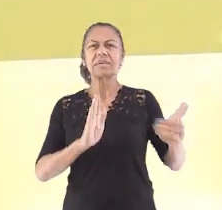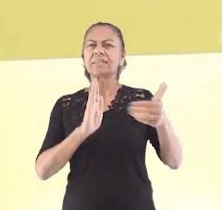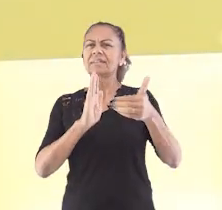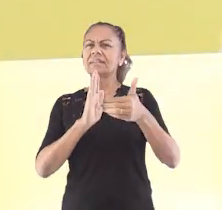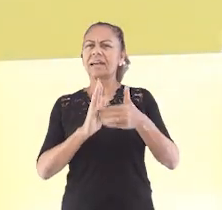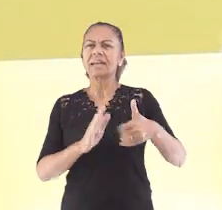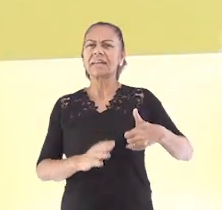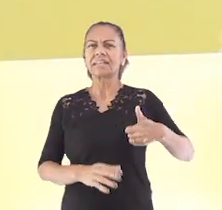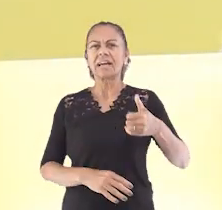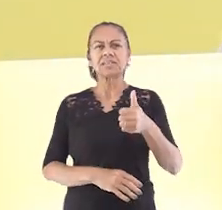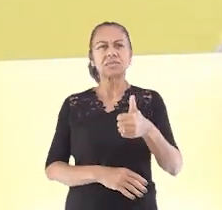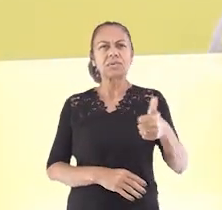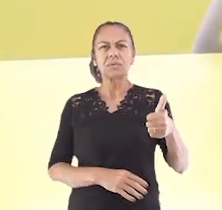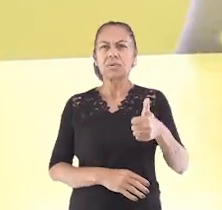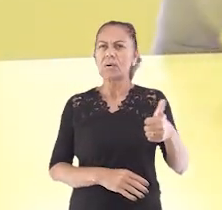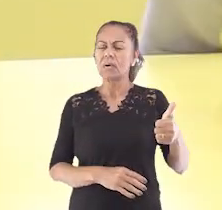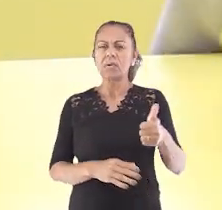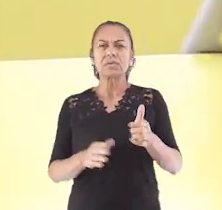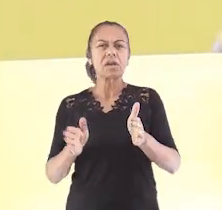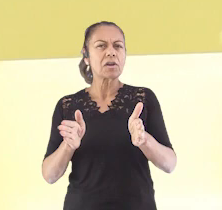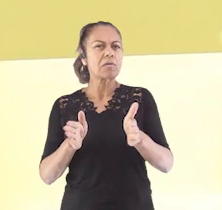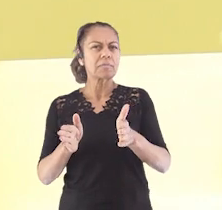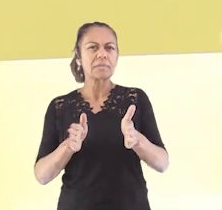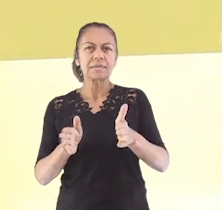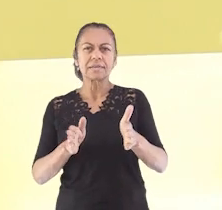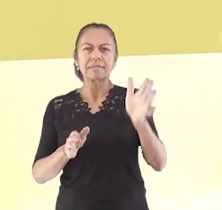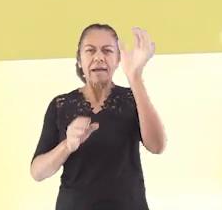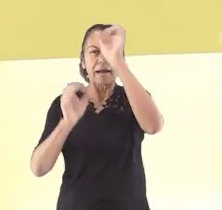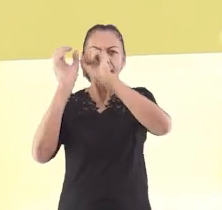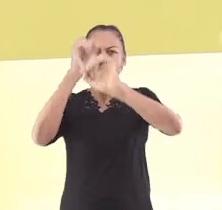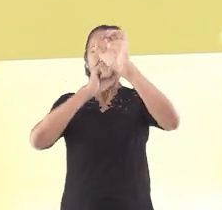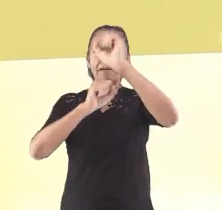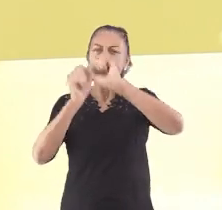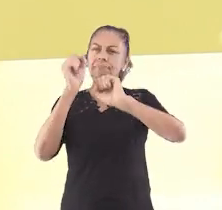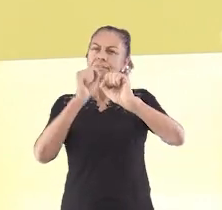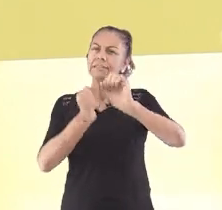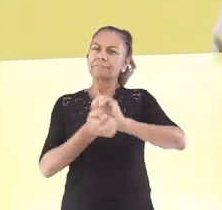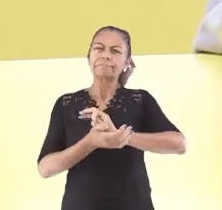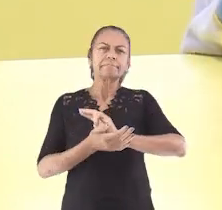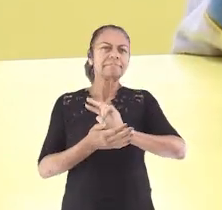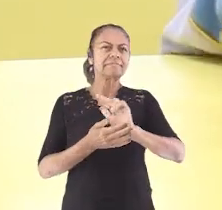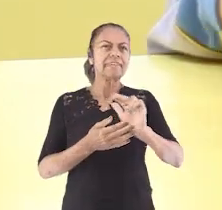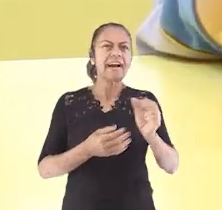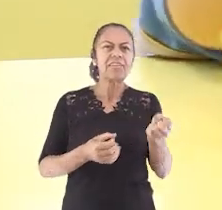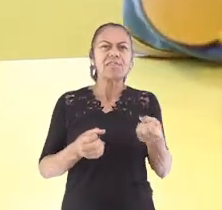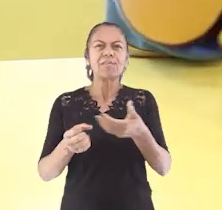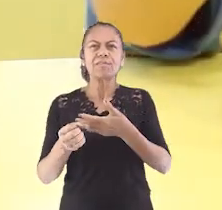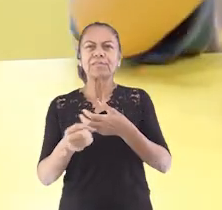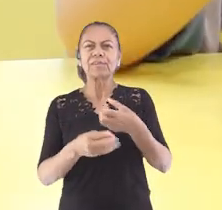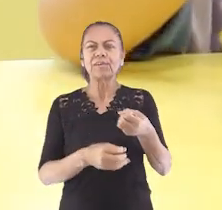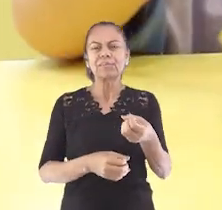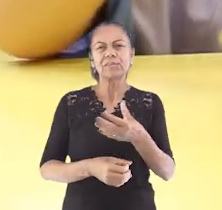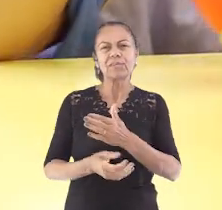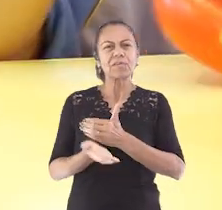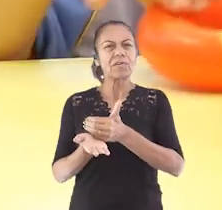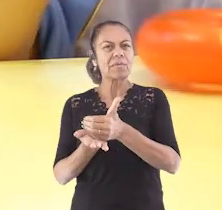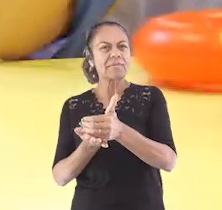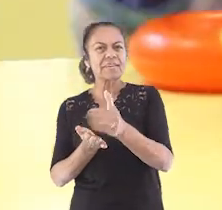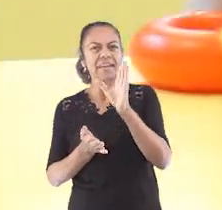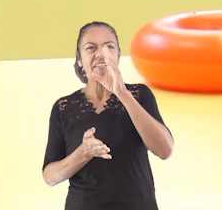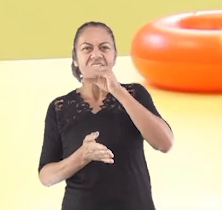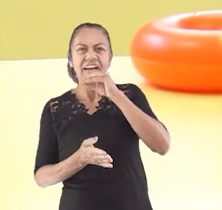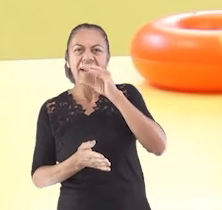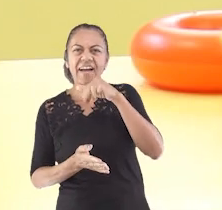do nascimento até os 11 anos de idade. É um período de muita aprendizagem e novidades.